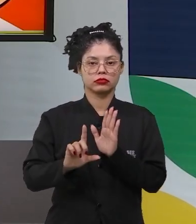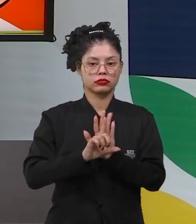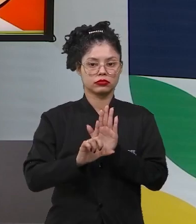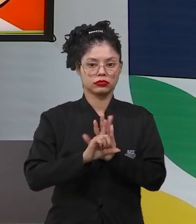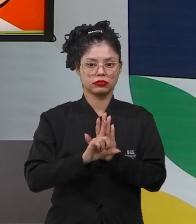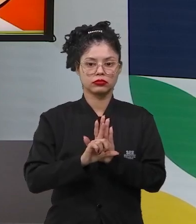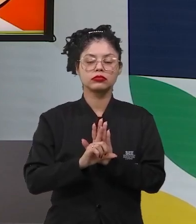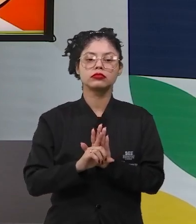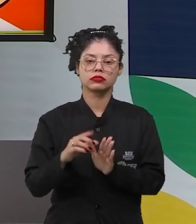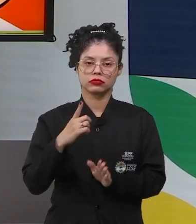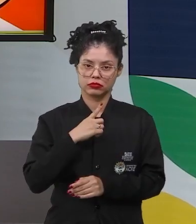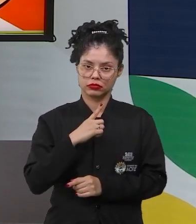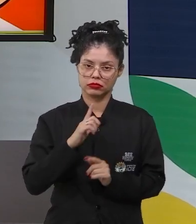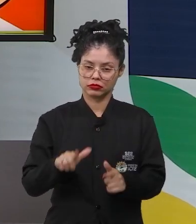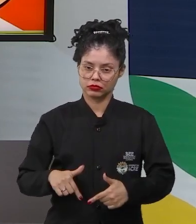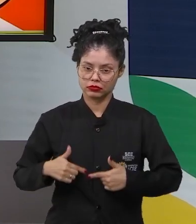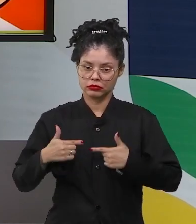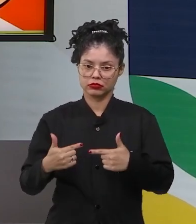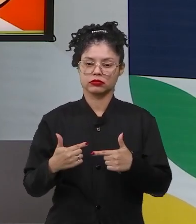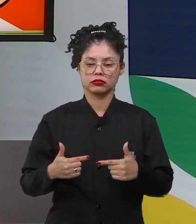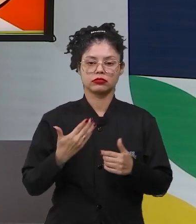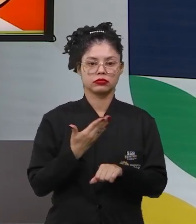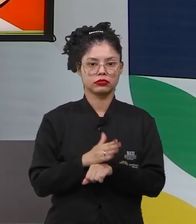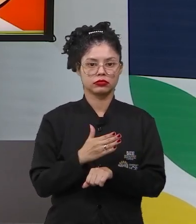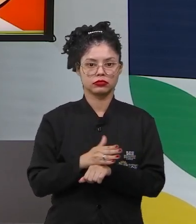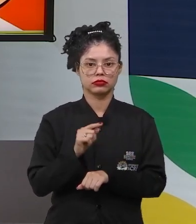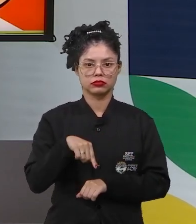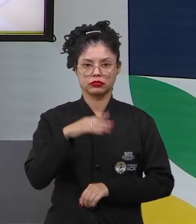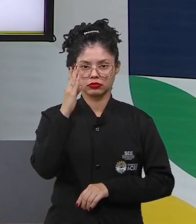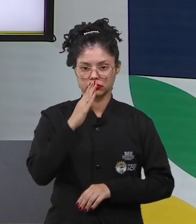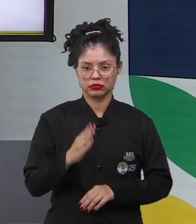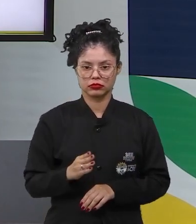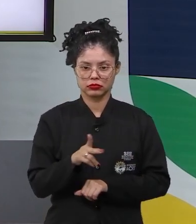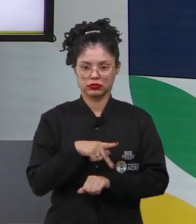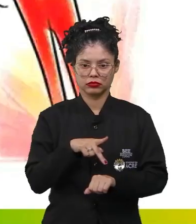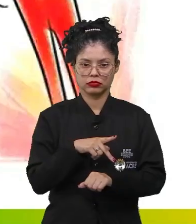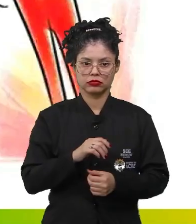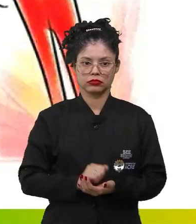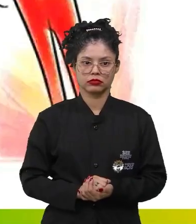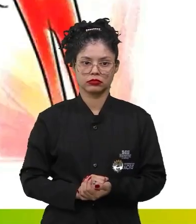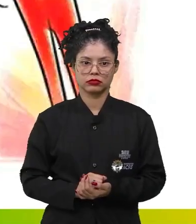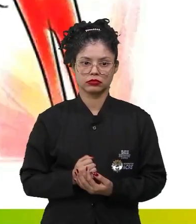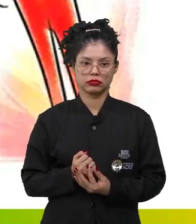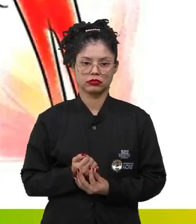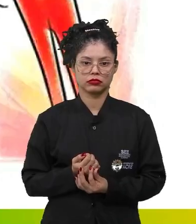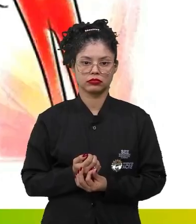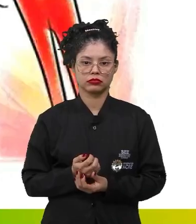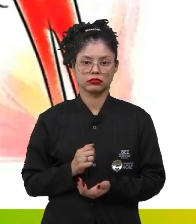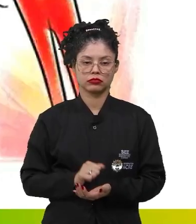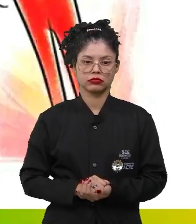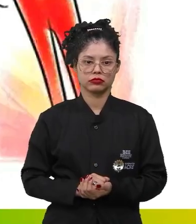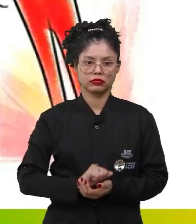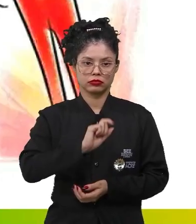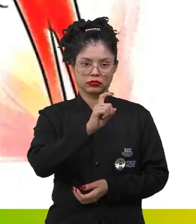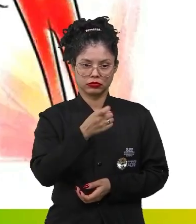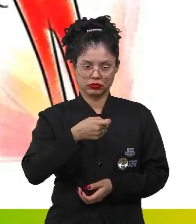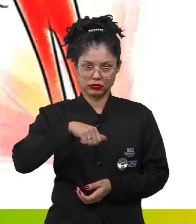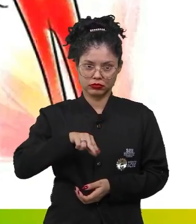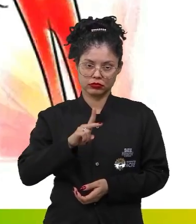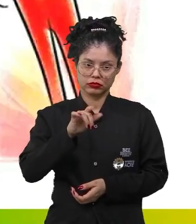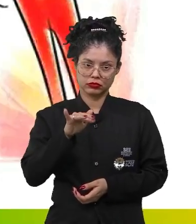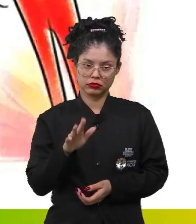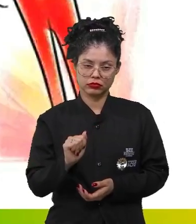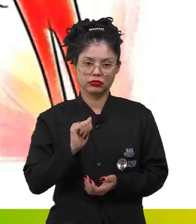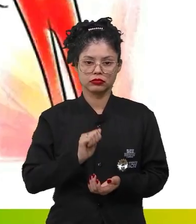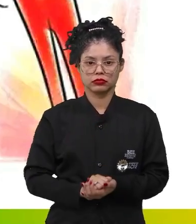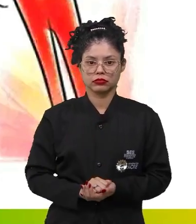e medidas que combatem essa prática aqui no país. Agora nós vamos falar sobre a xenofobia.